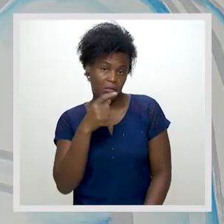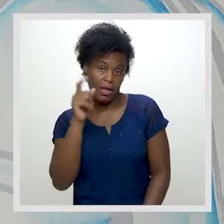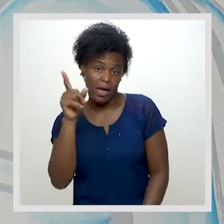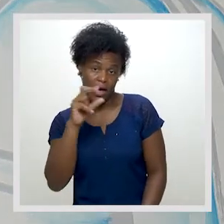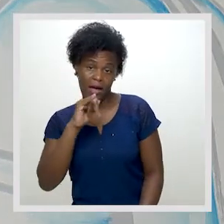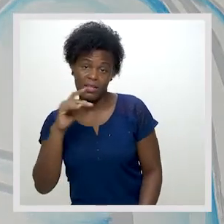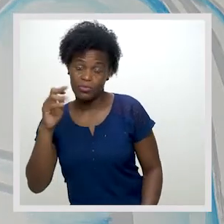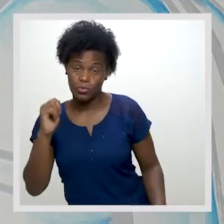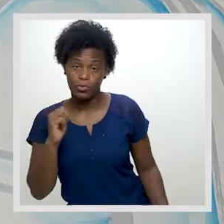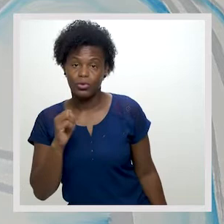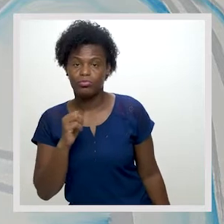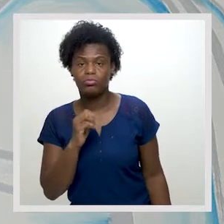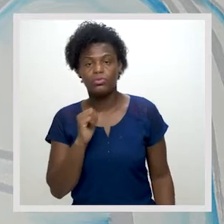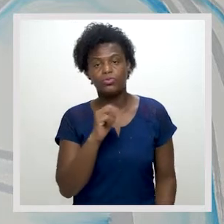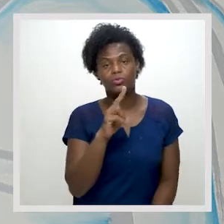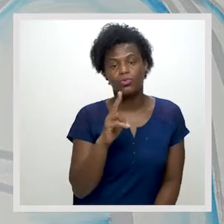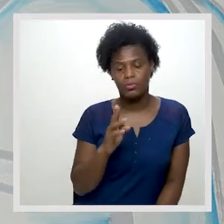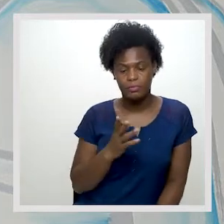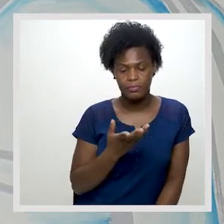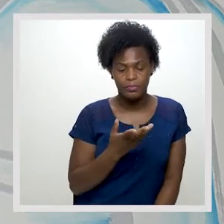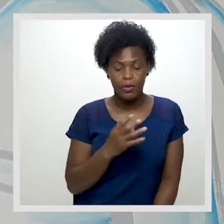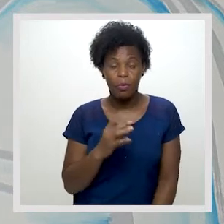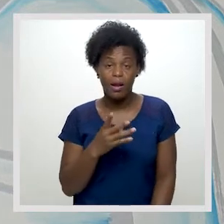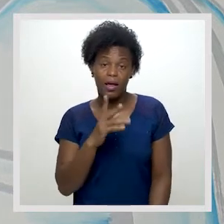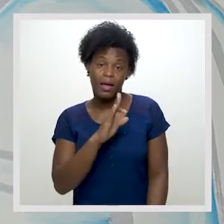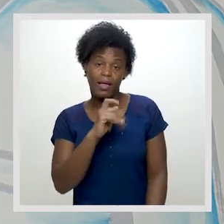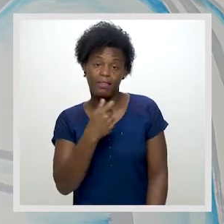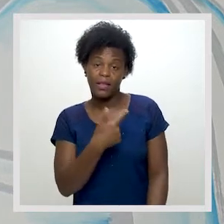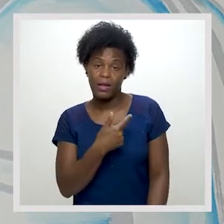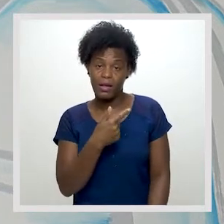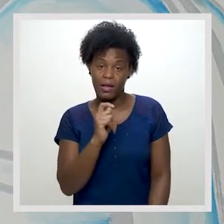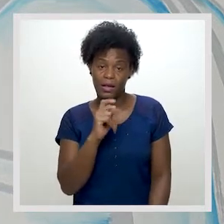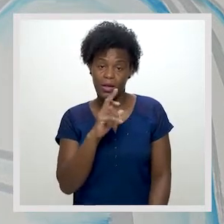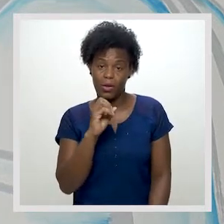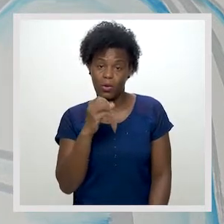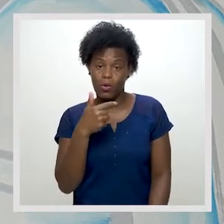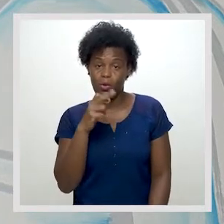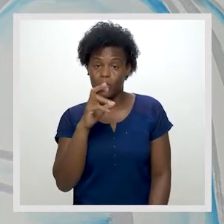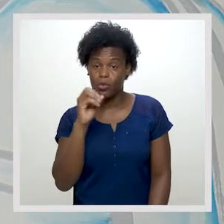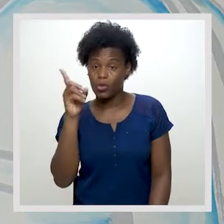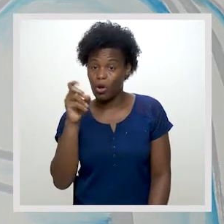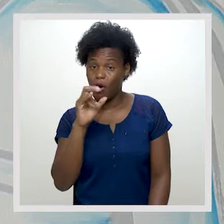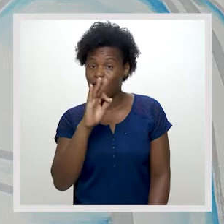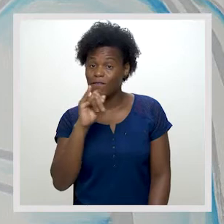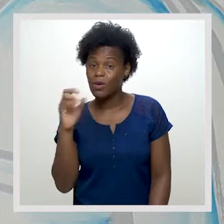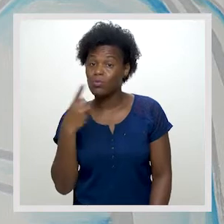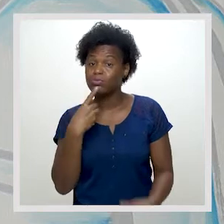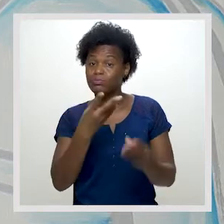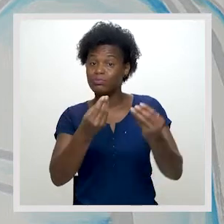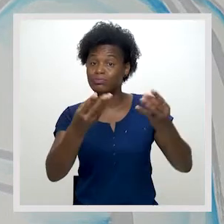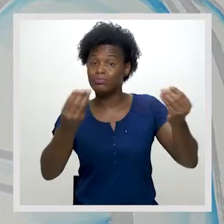quando os heterotróficos aumentaram, devido à sua multiplicação, porque eram